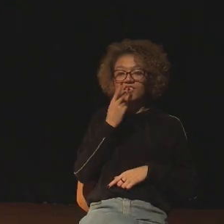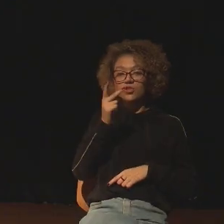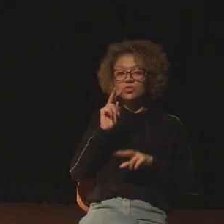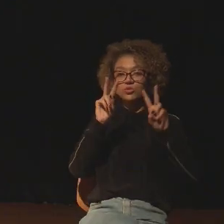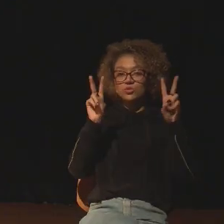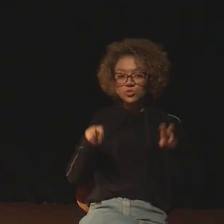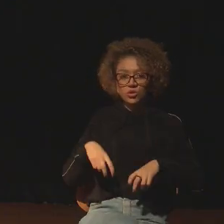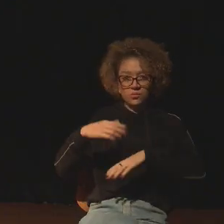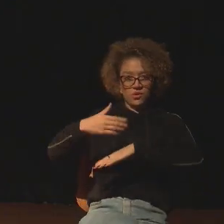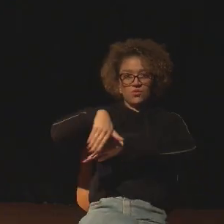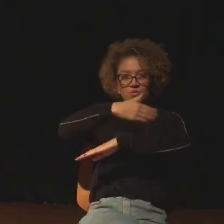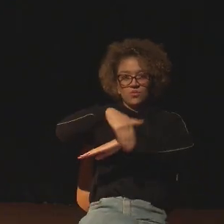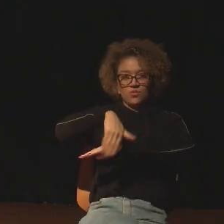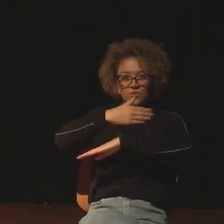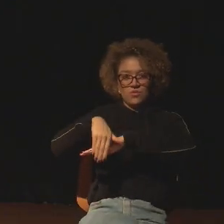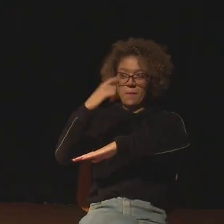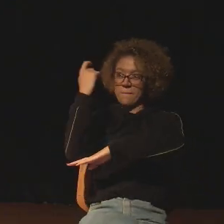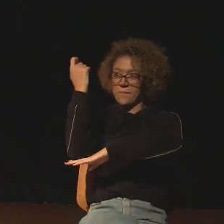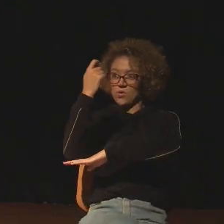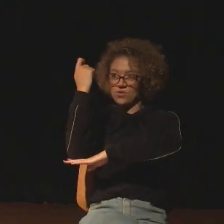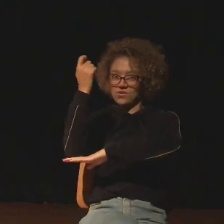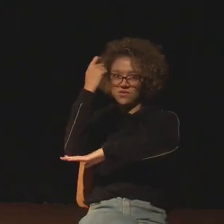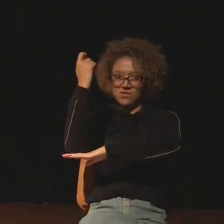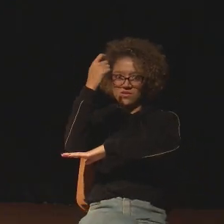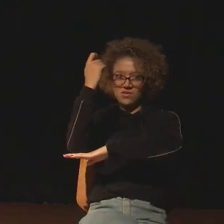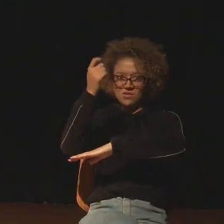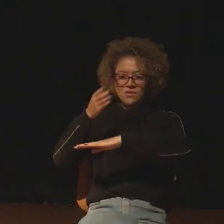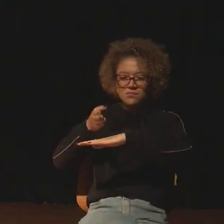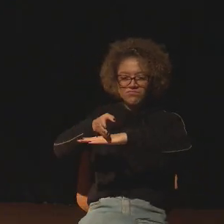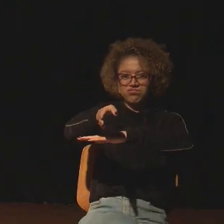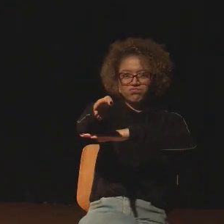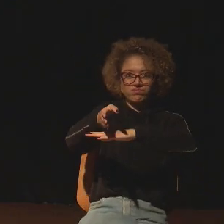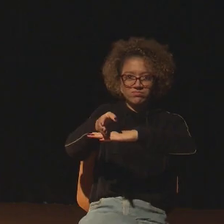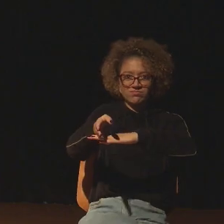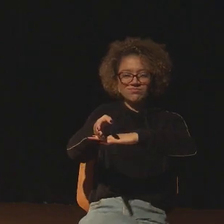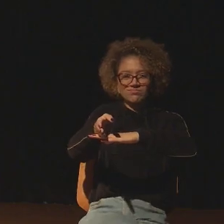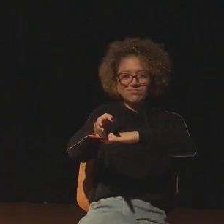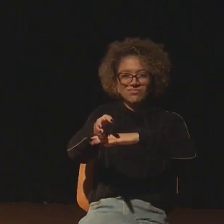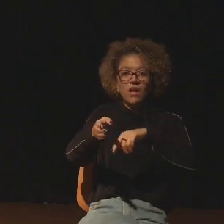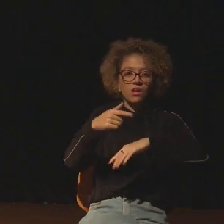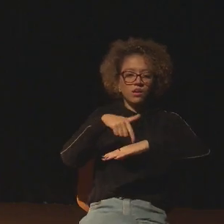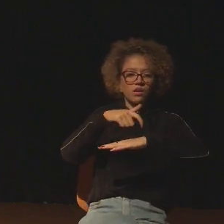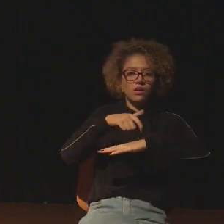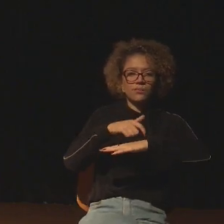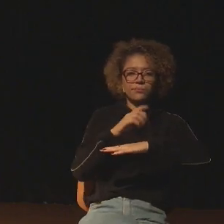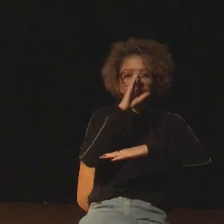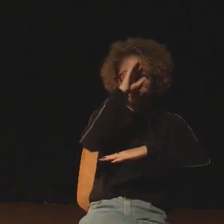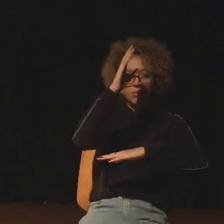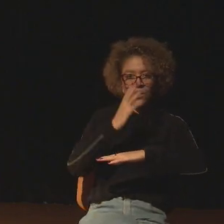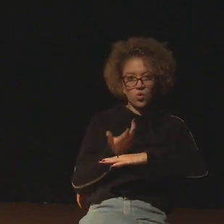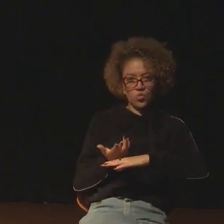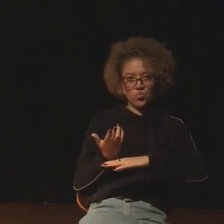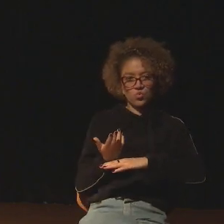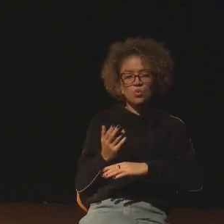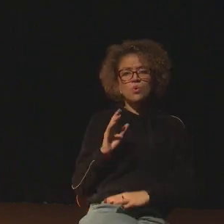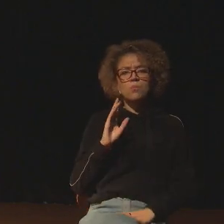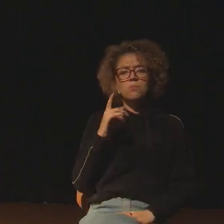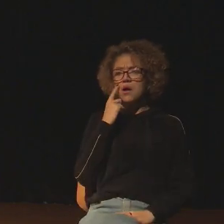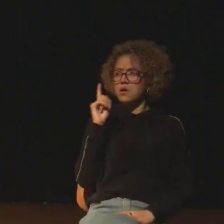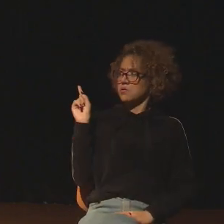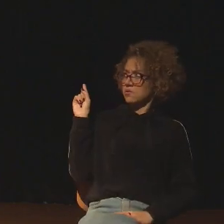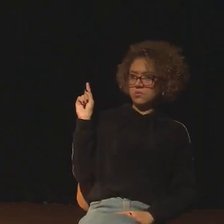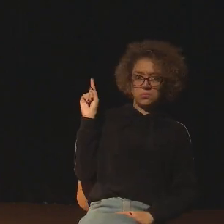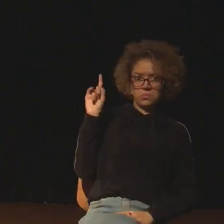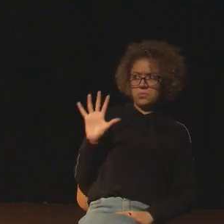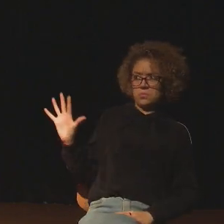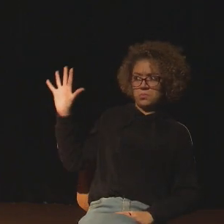conexão entre a Paulista e essa rotatória, que é onde é a intervenção principal. Aqui, assim, nessa planta